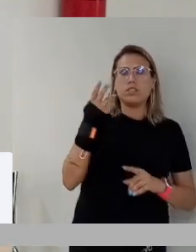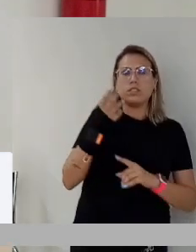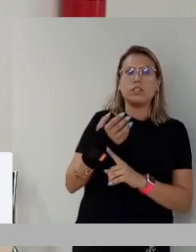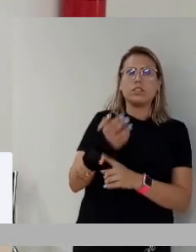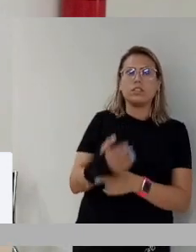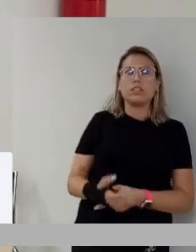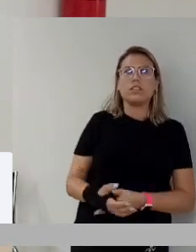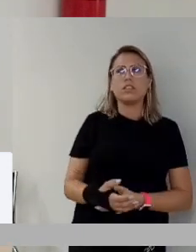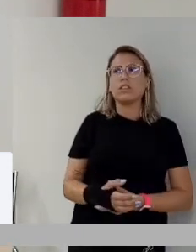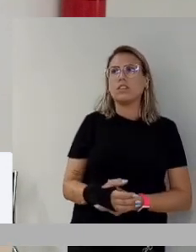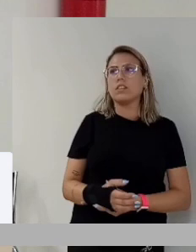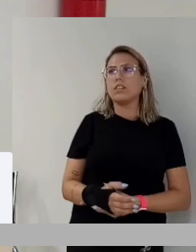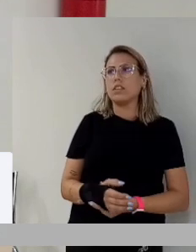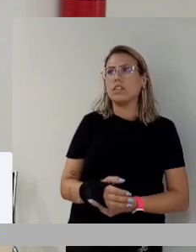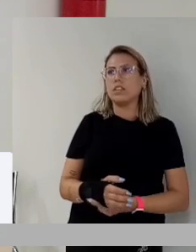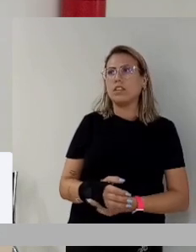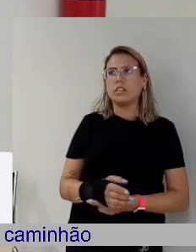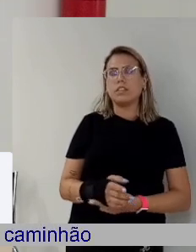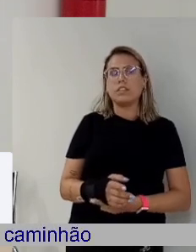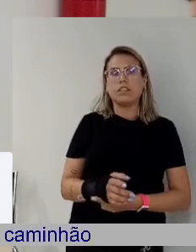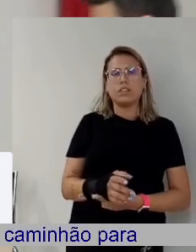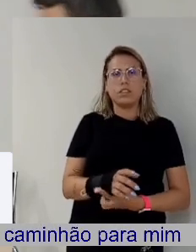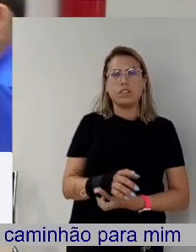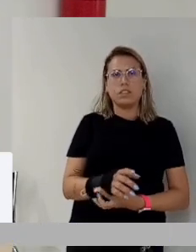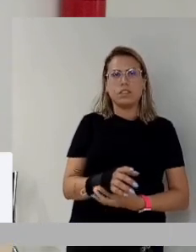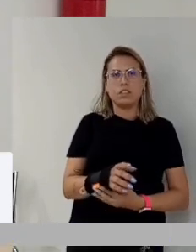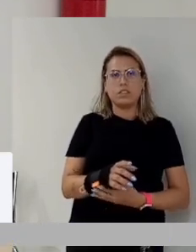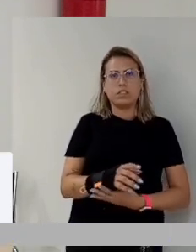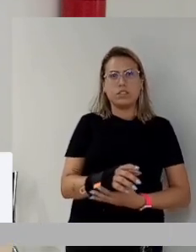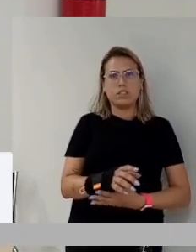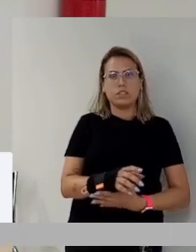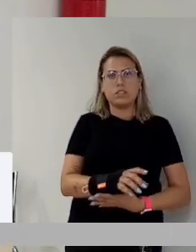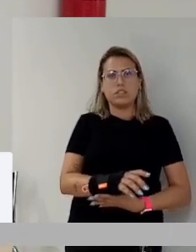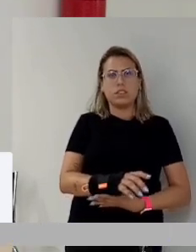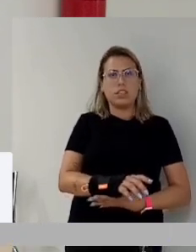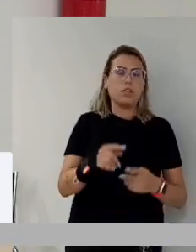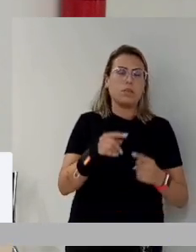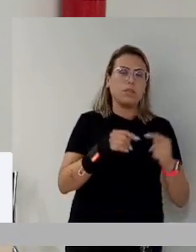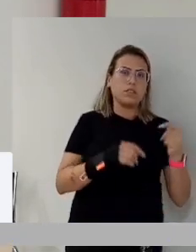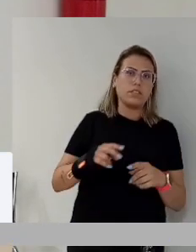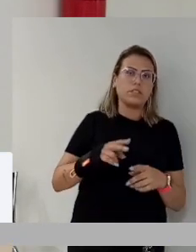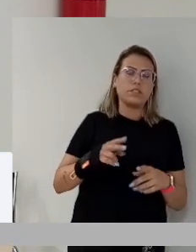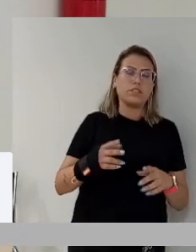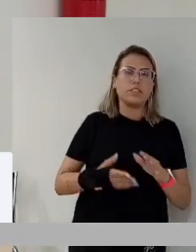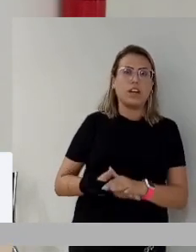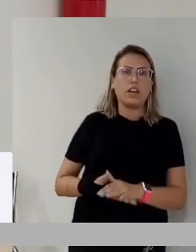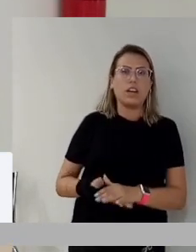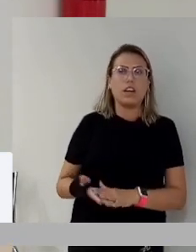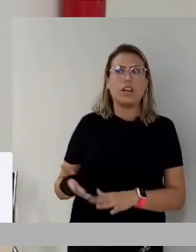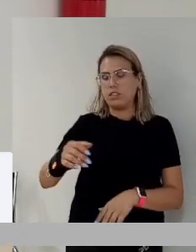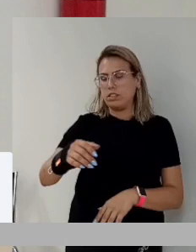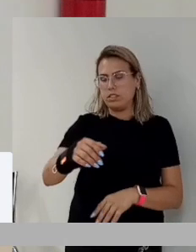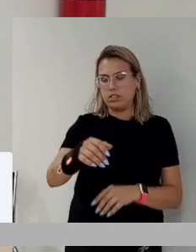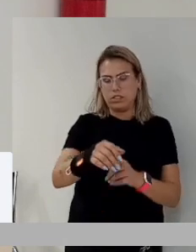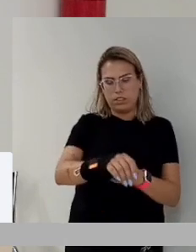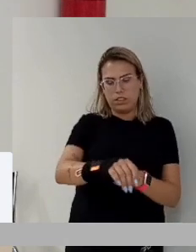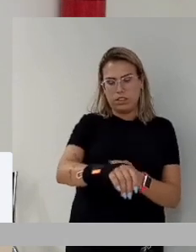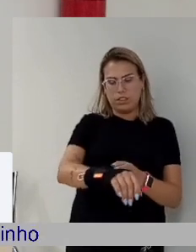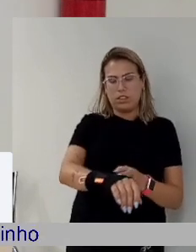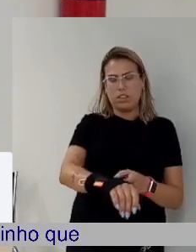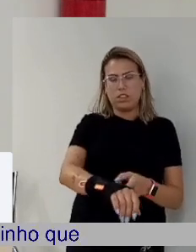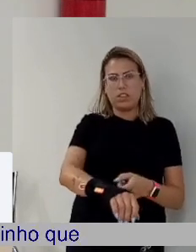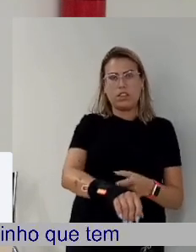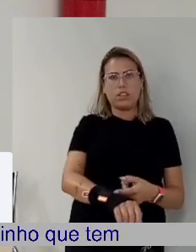certo eh você vai economizar eh viagem você vai economizar combustível economizar até o carro